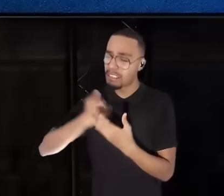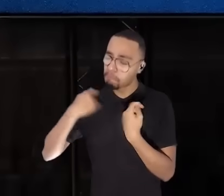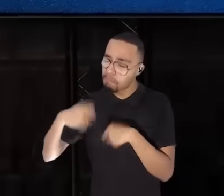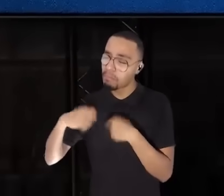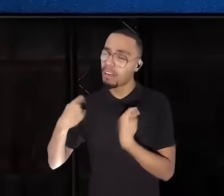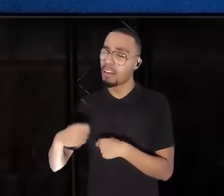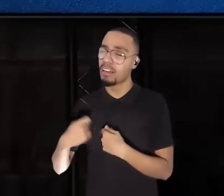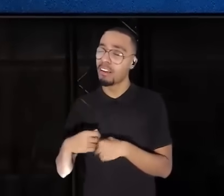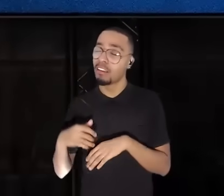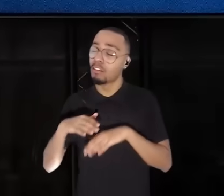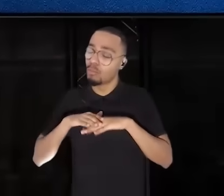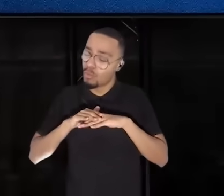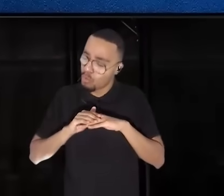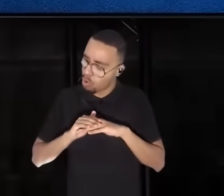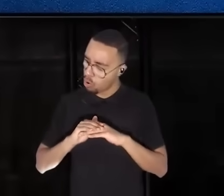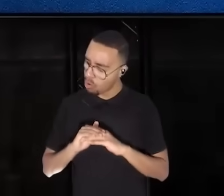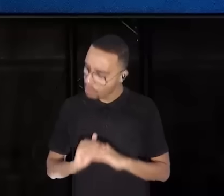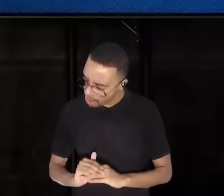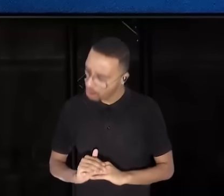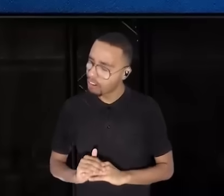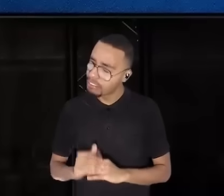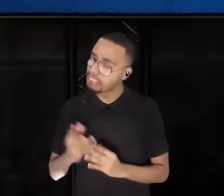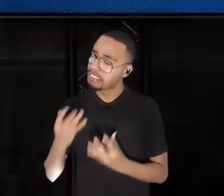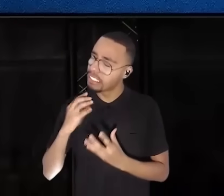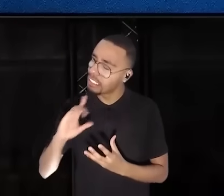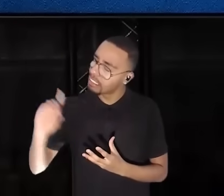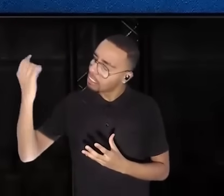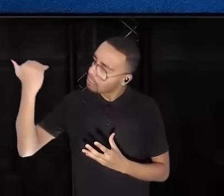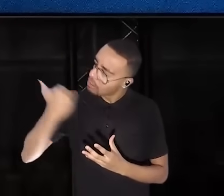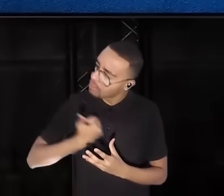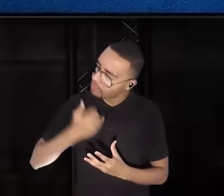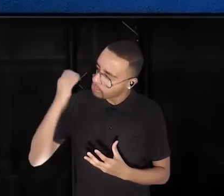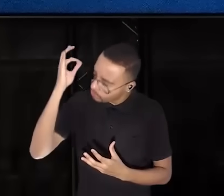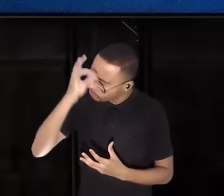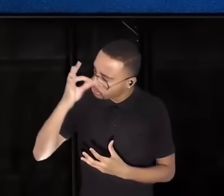para ouvir a tua voz. Fale conosco, Espírito Santo.